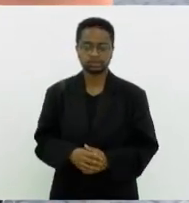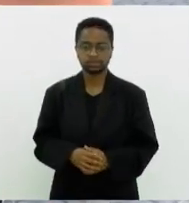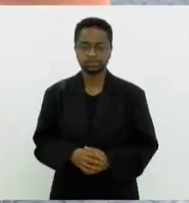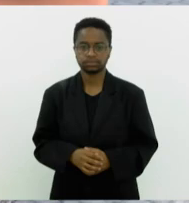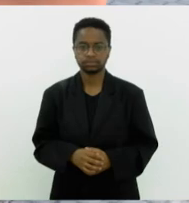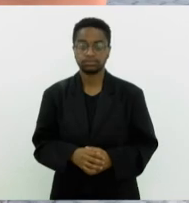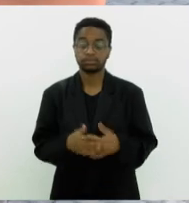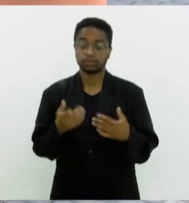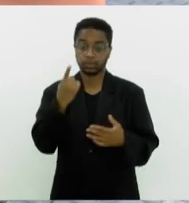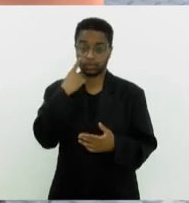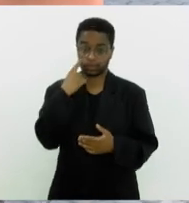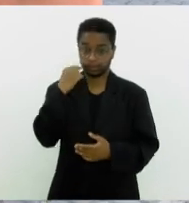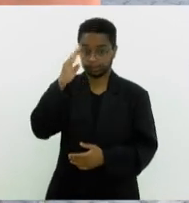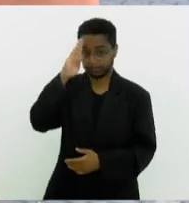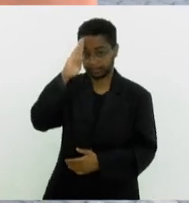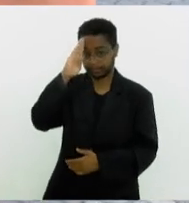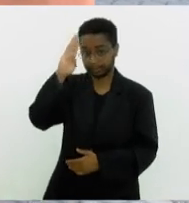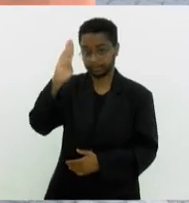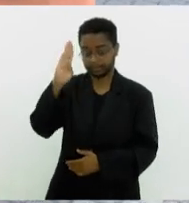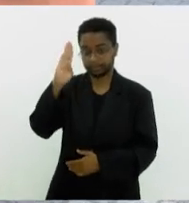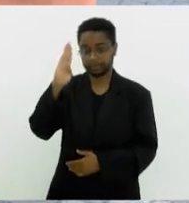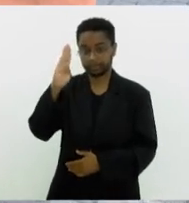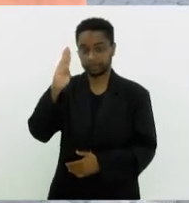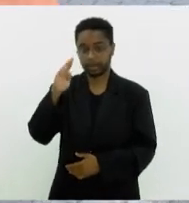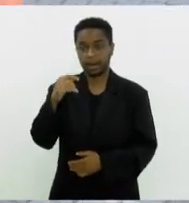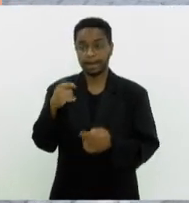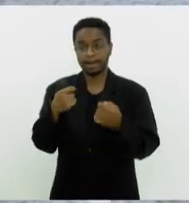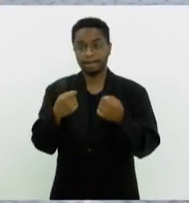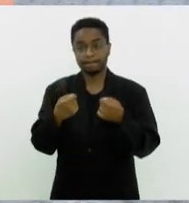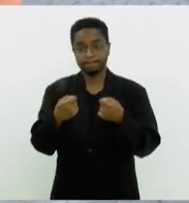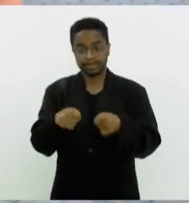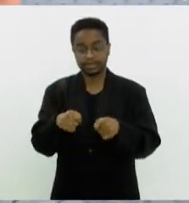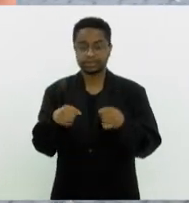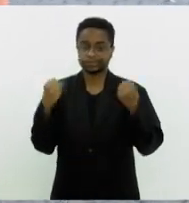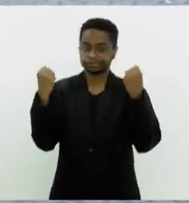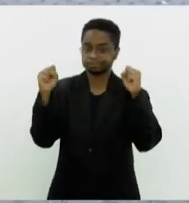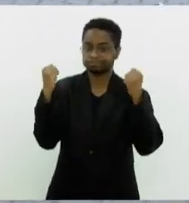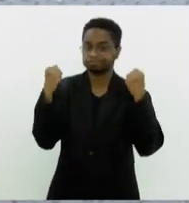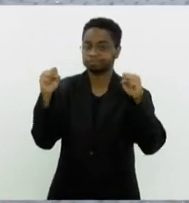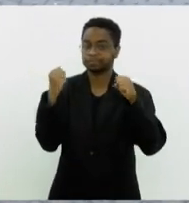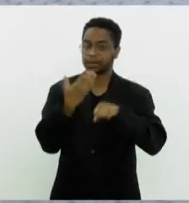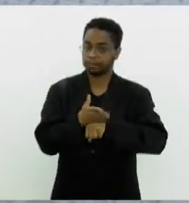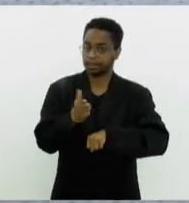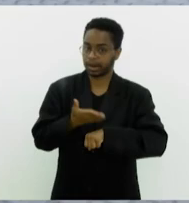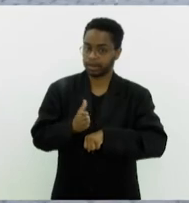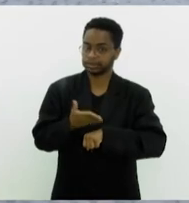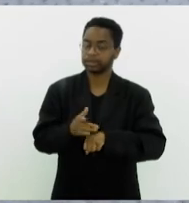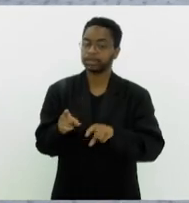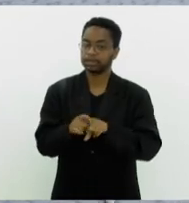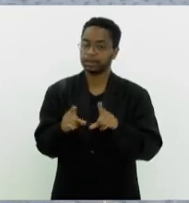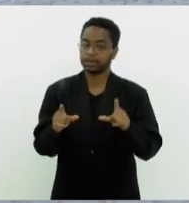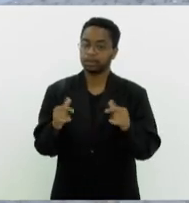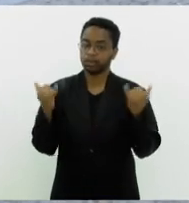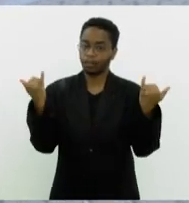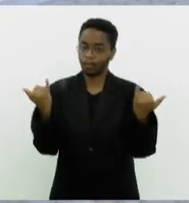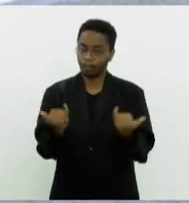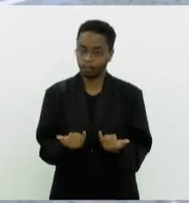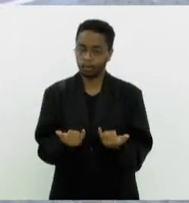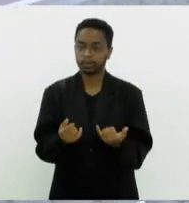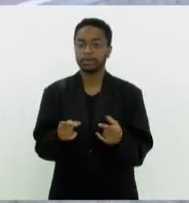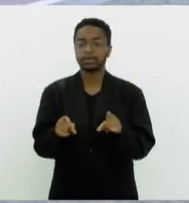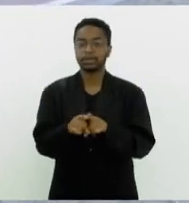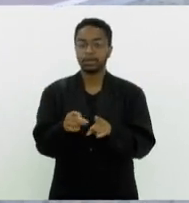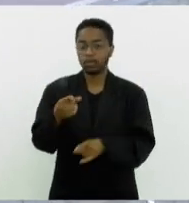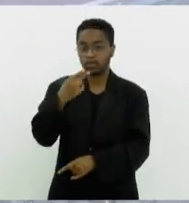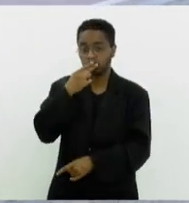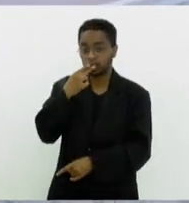gente principalmente tem que tirar, né, fazer exercício, né? A gente tem que diminuir o peso,